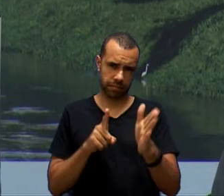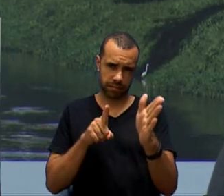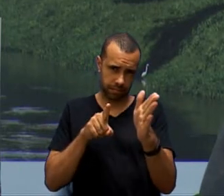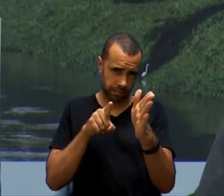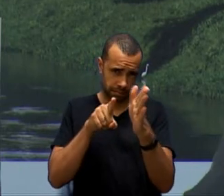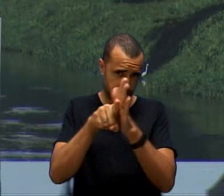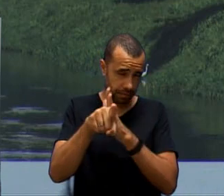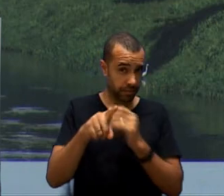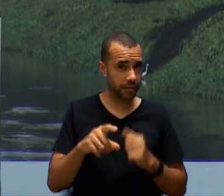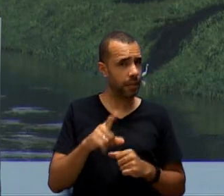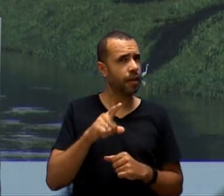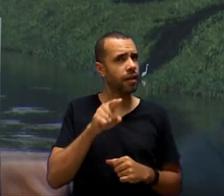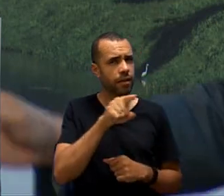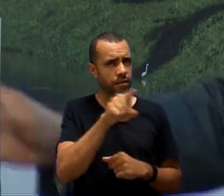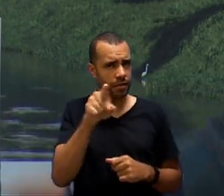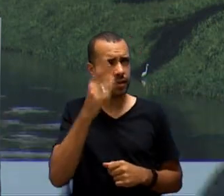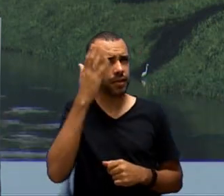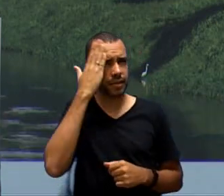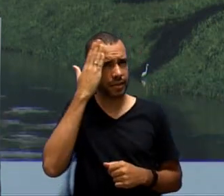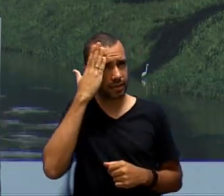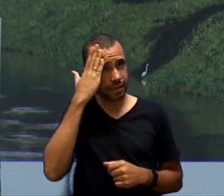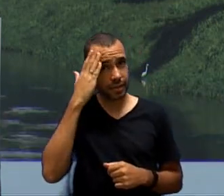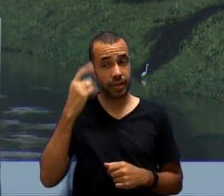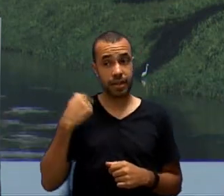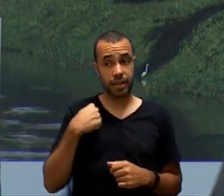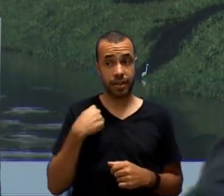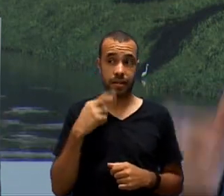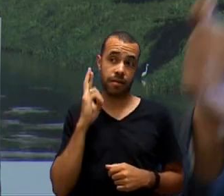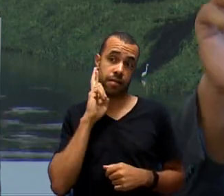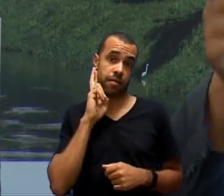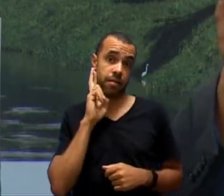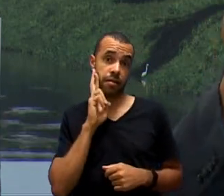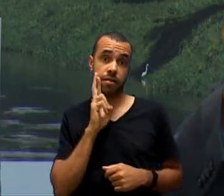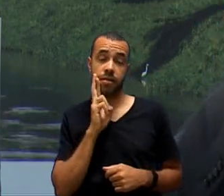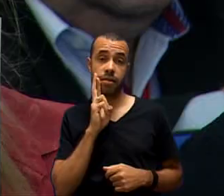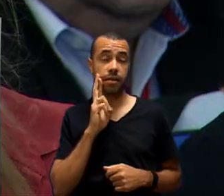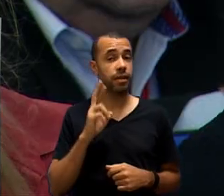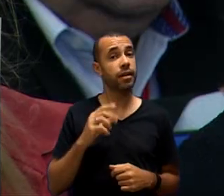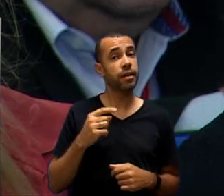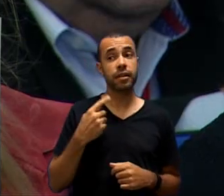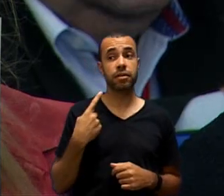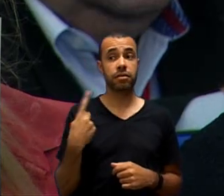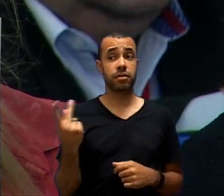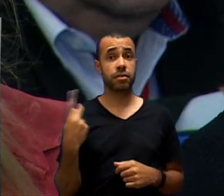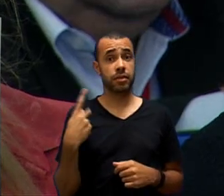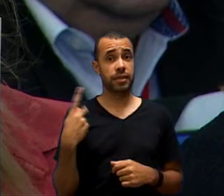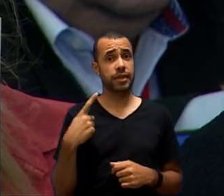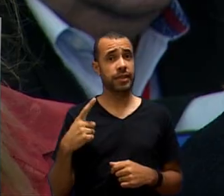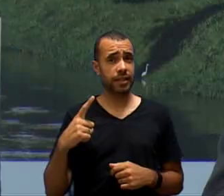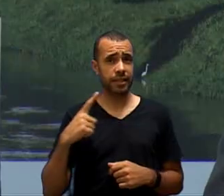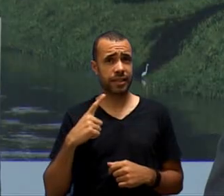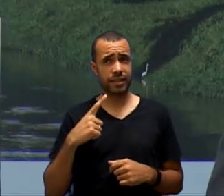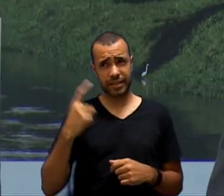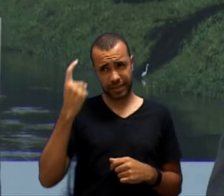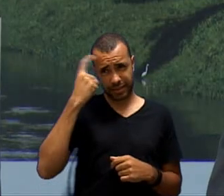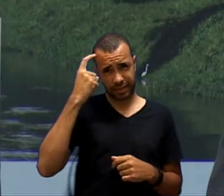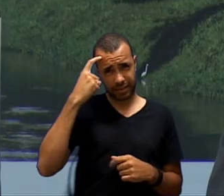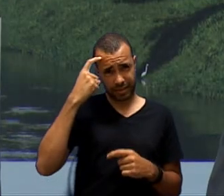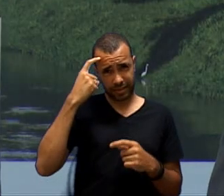sabiam que eu, com o vereador Renan, a gente tem divergências de ideias?